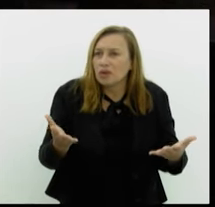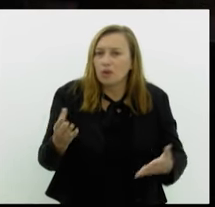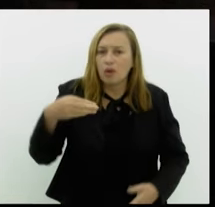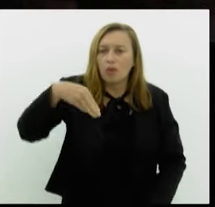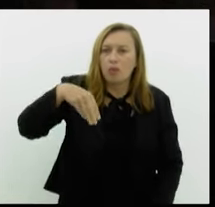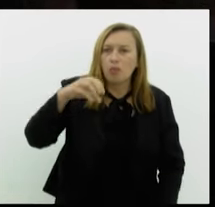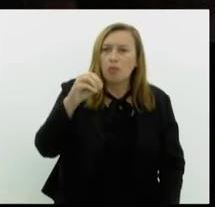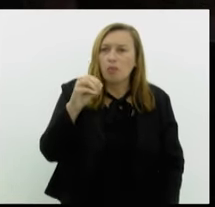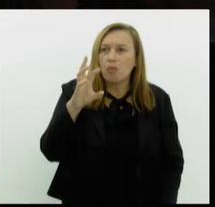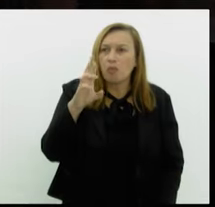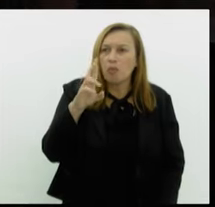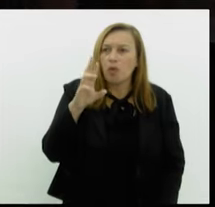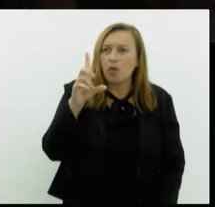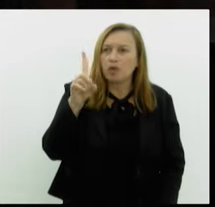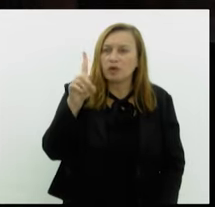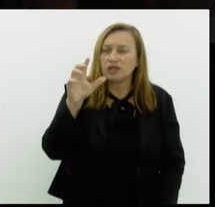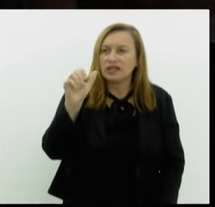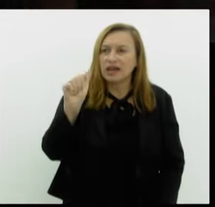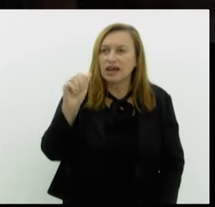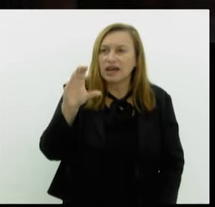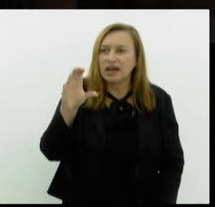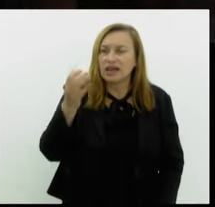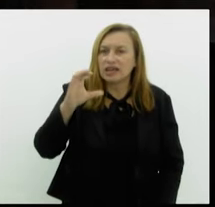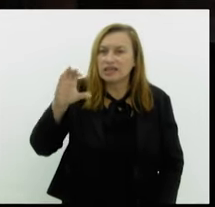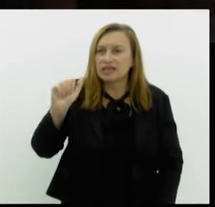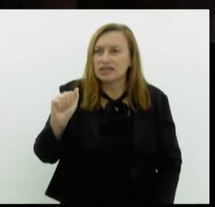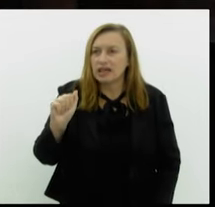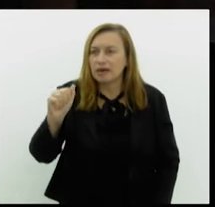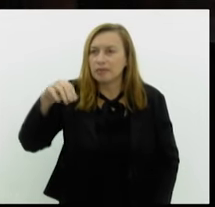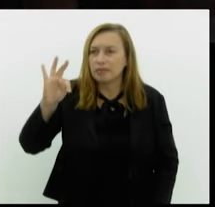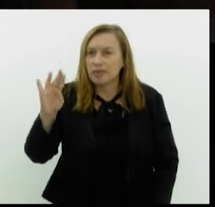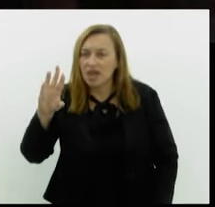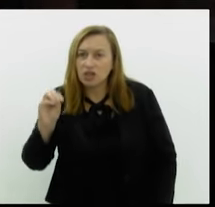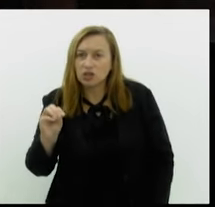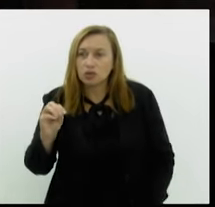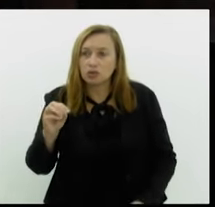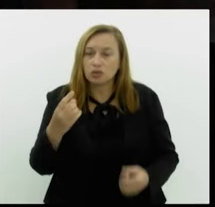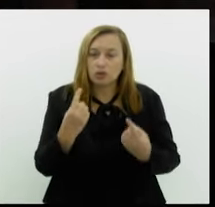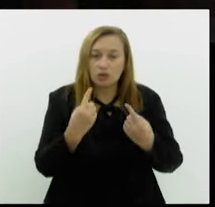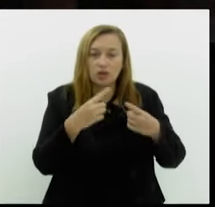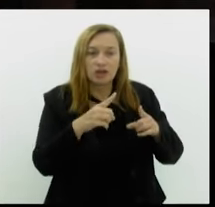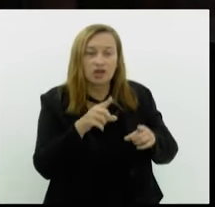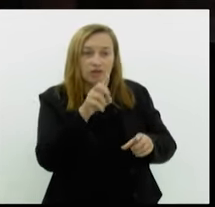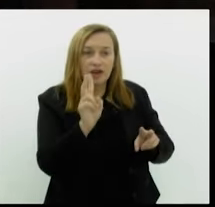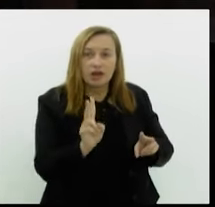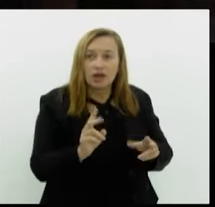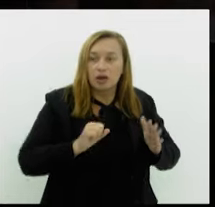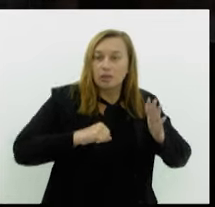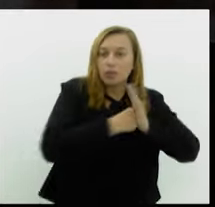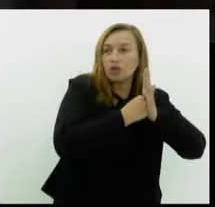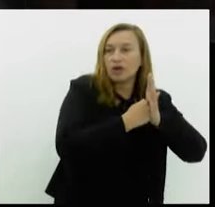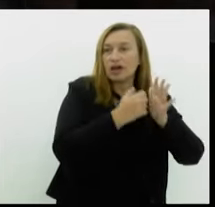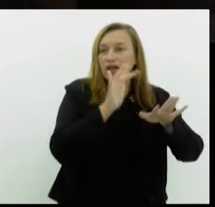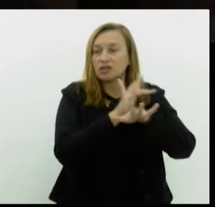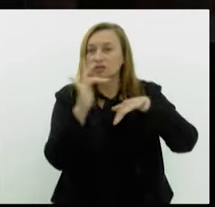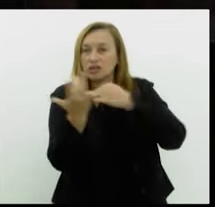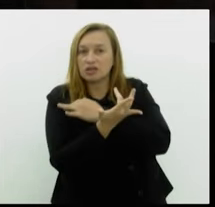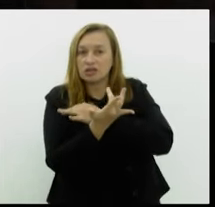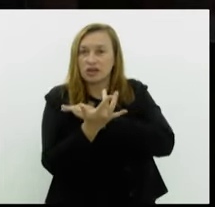amordaçamento indesculpável, com ameaças de que vou bloquear sua rede, vou bloquear o seu Facebook,